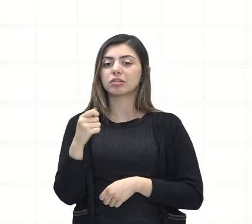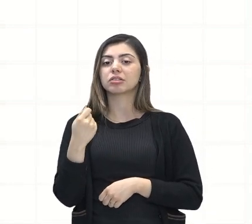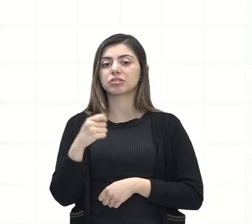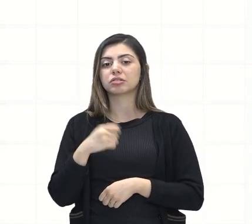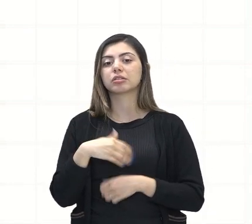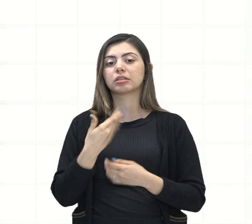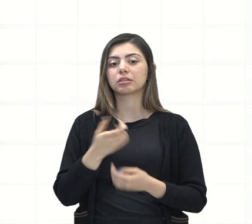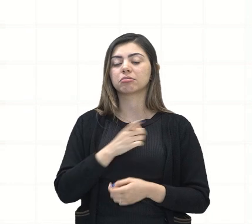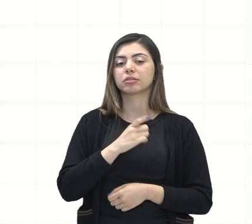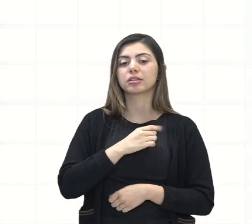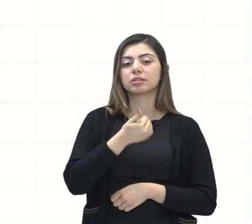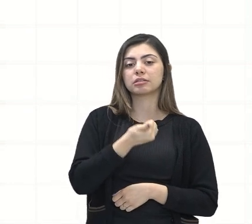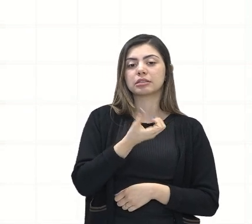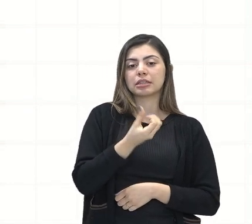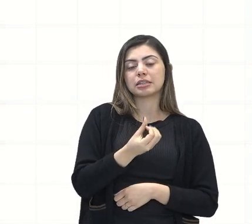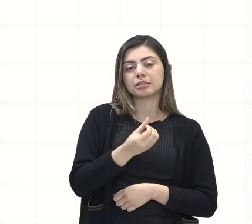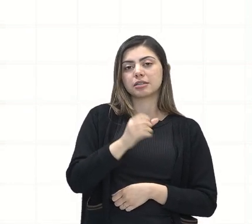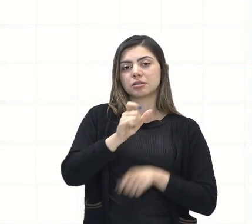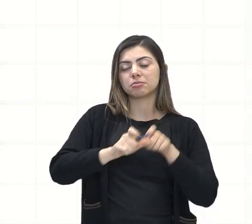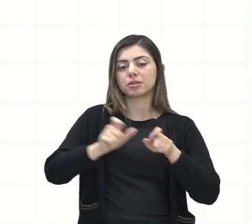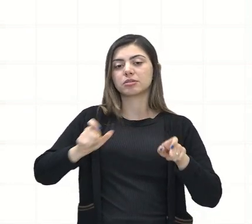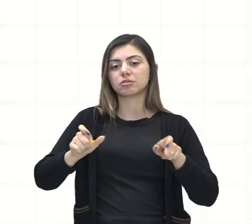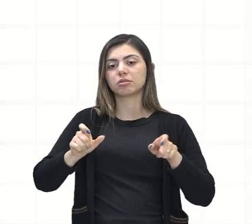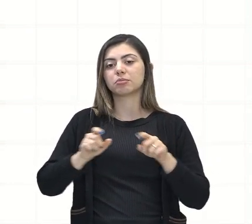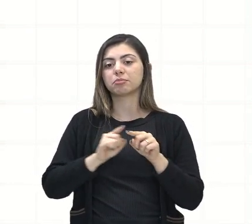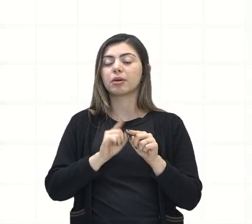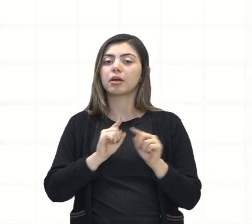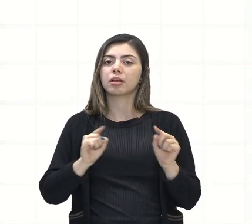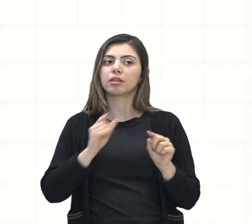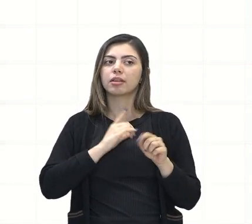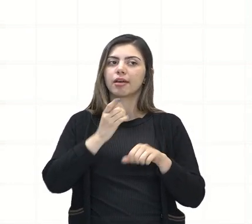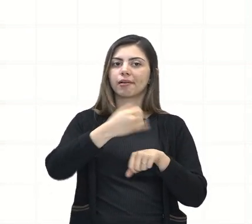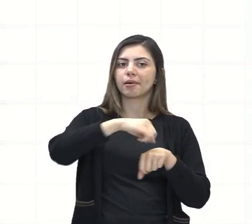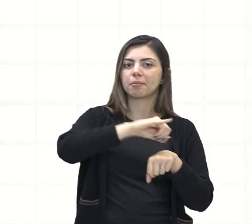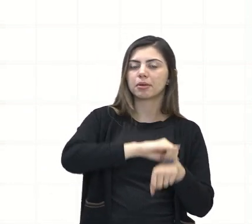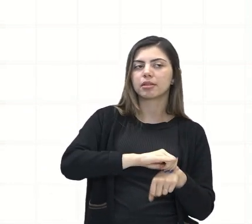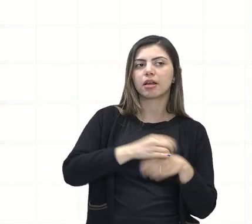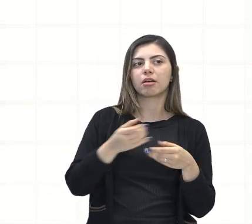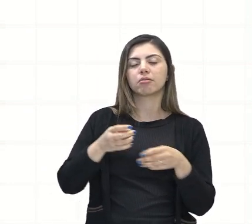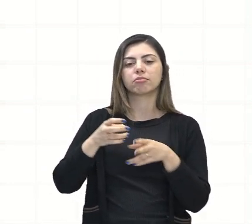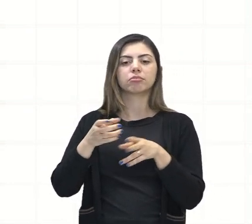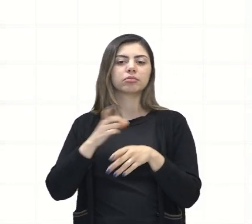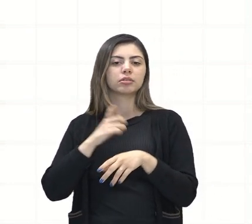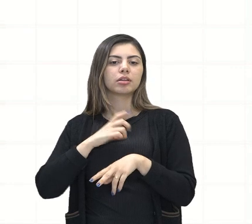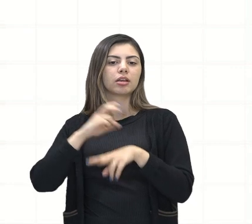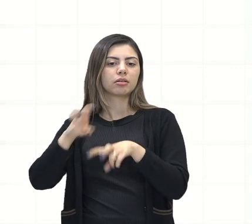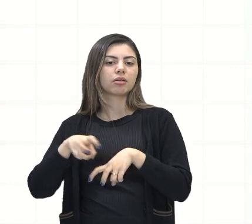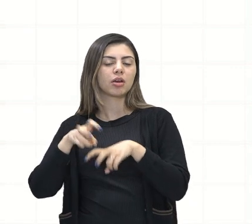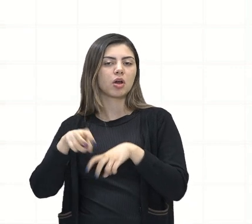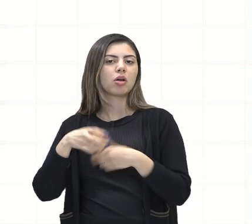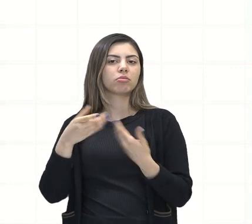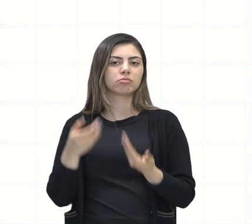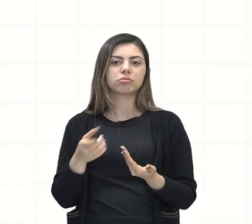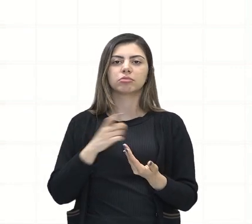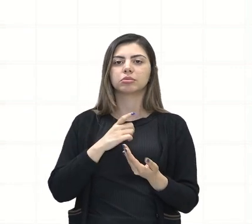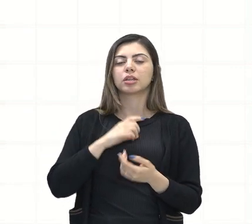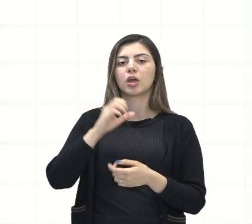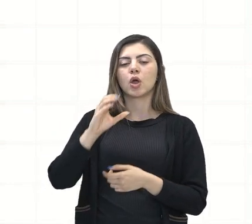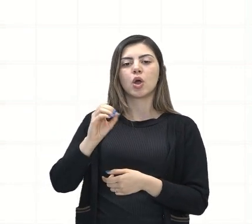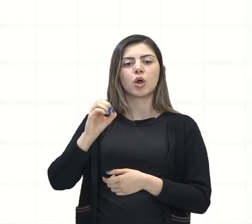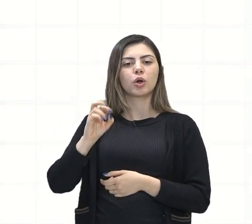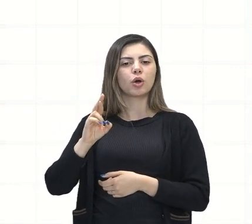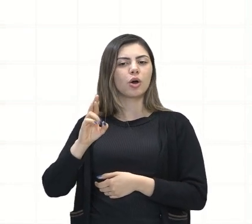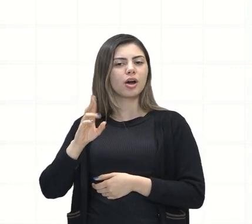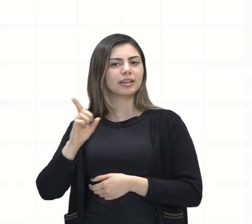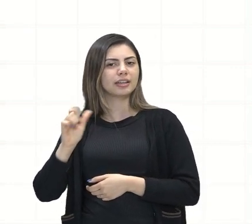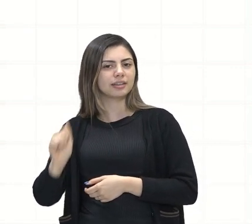de 16 habitantes, mas a gente tem ali, por exemplo, a área da capital, a área onde fica Rosário, a área onde fica Córdoba, que é uma grande cidade importante lá para